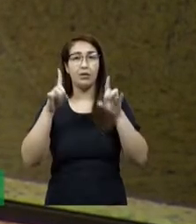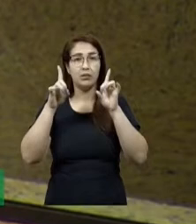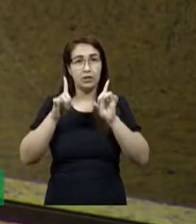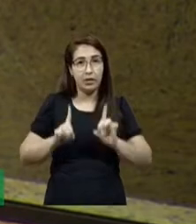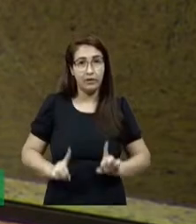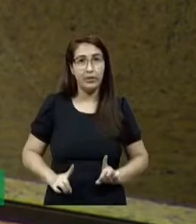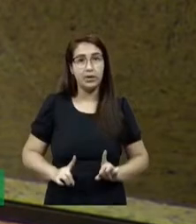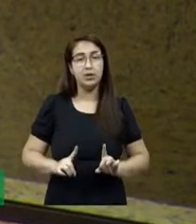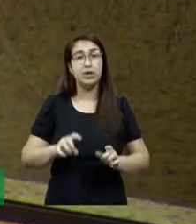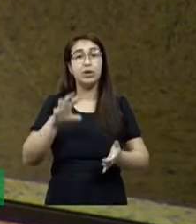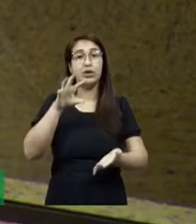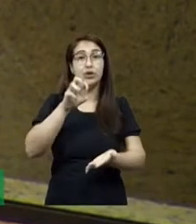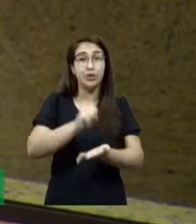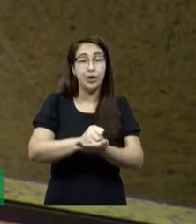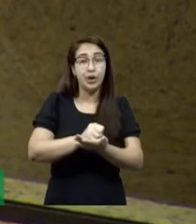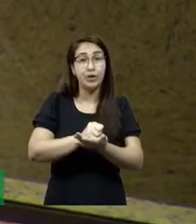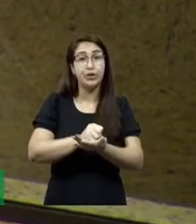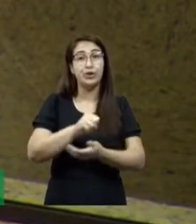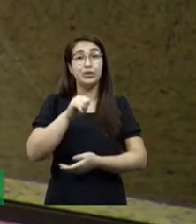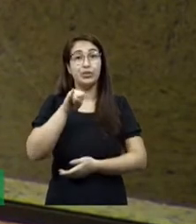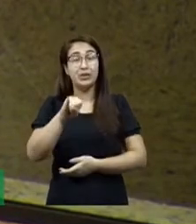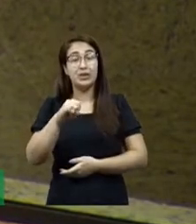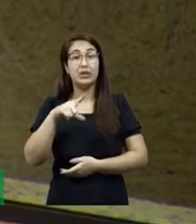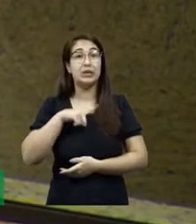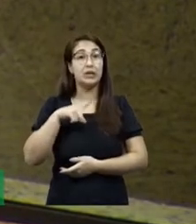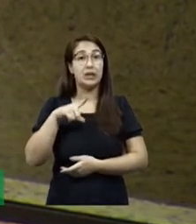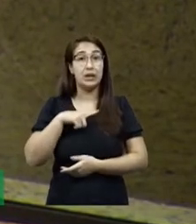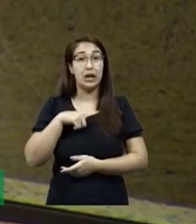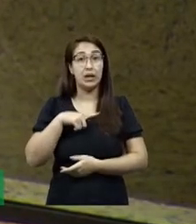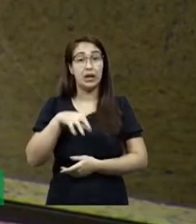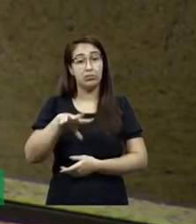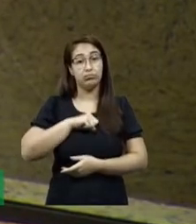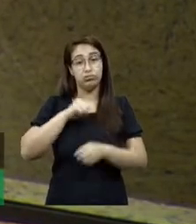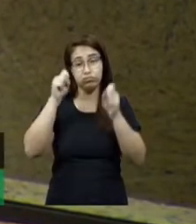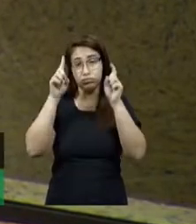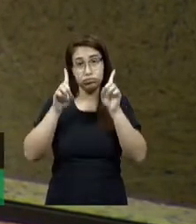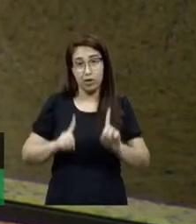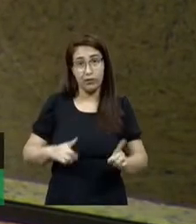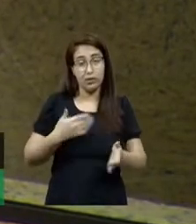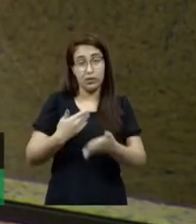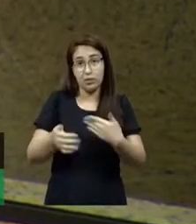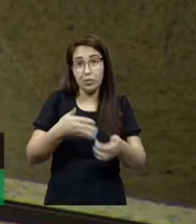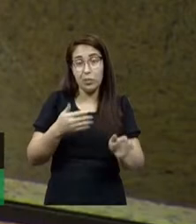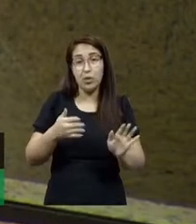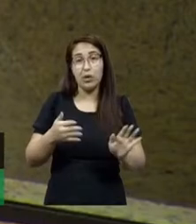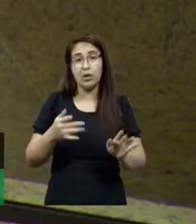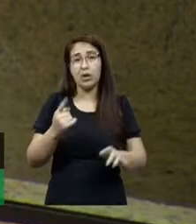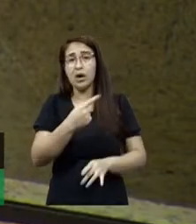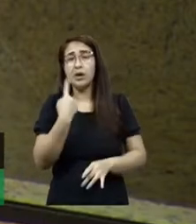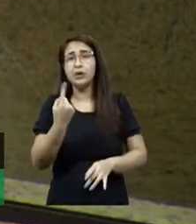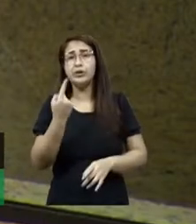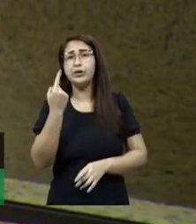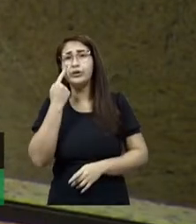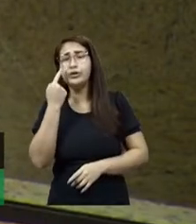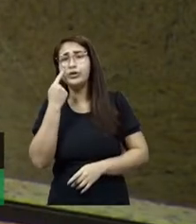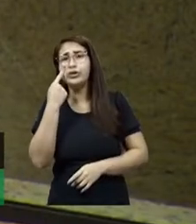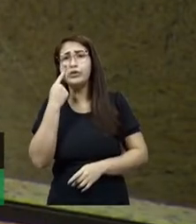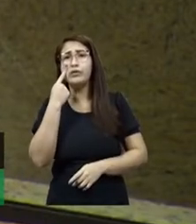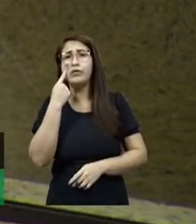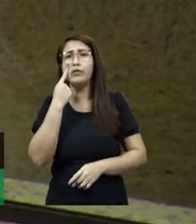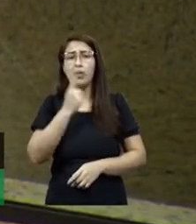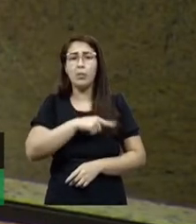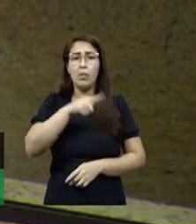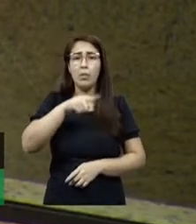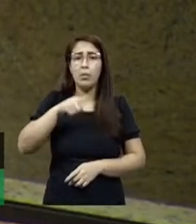registro, quando é uma pessoa uma pessoa com deficiência, para que a gente possa ter, para fins estatísticos, para